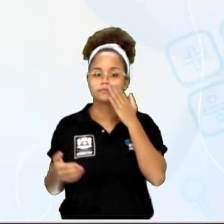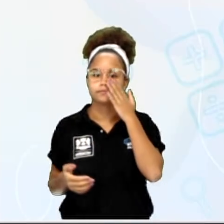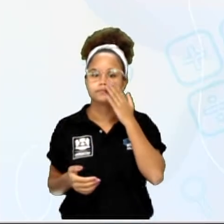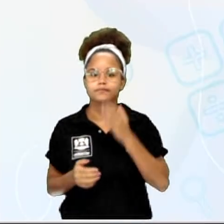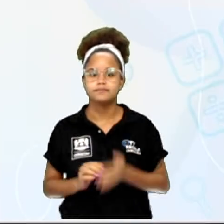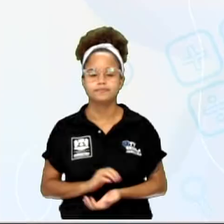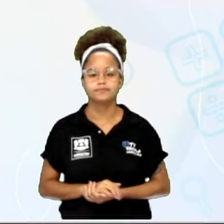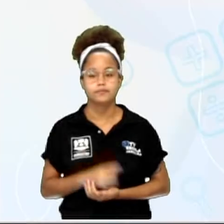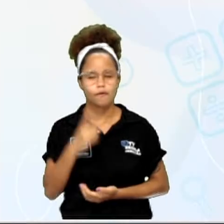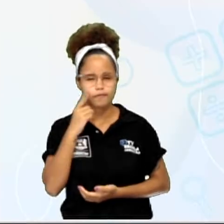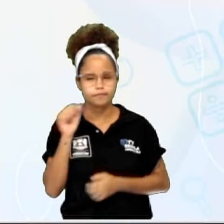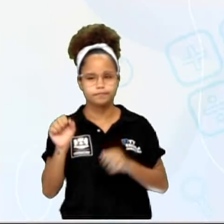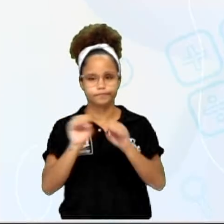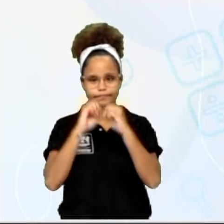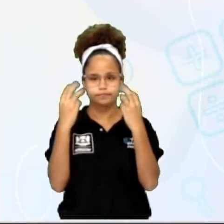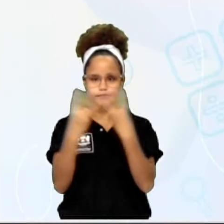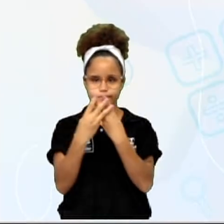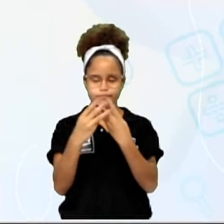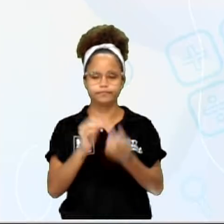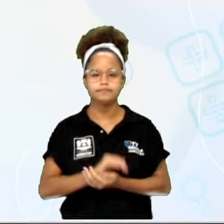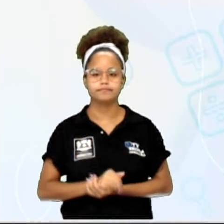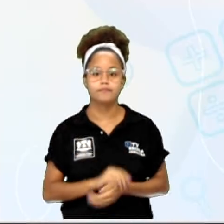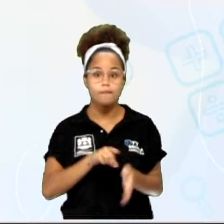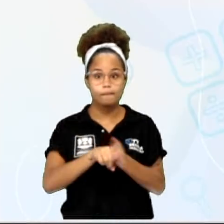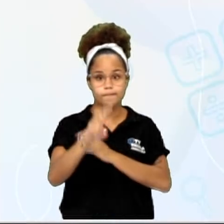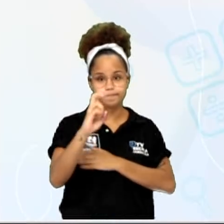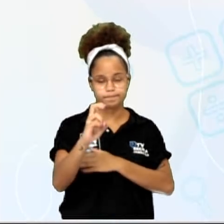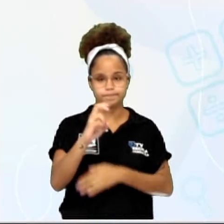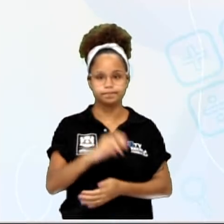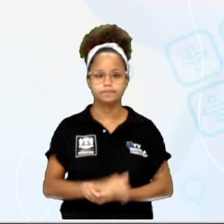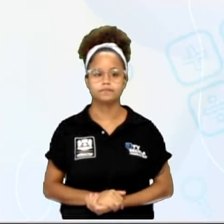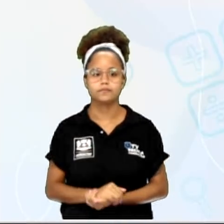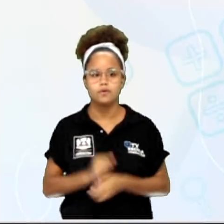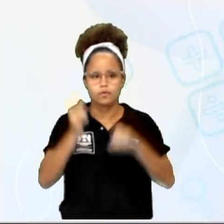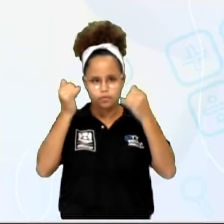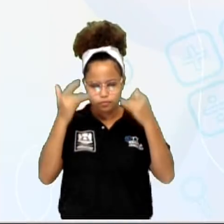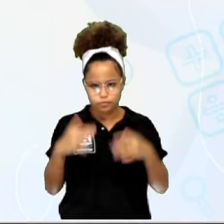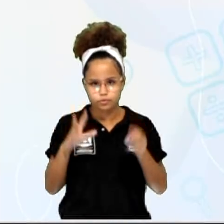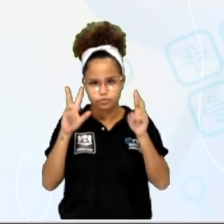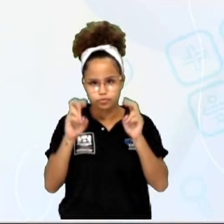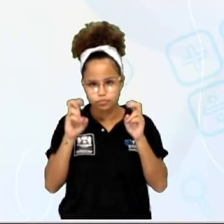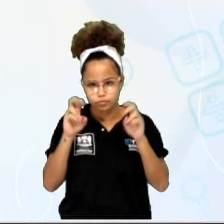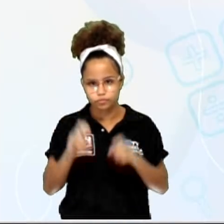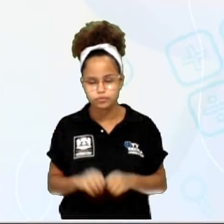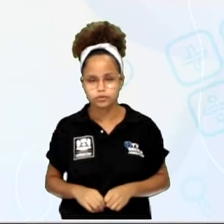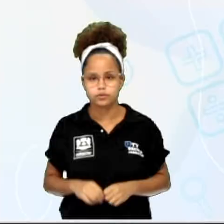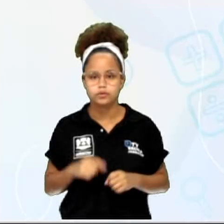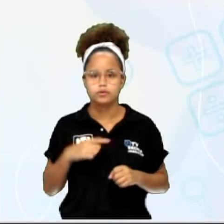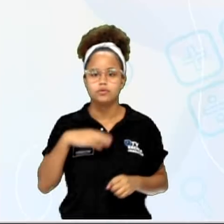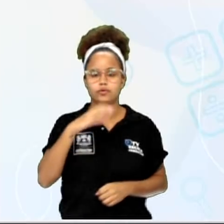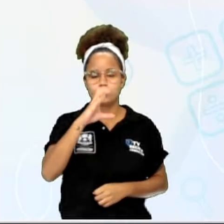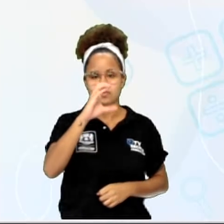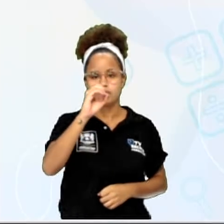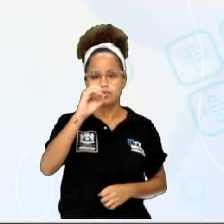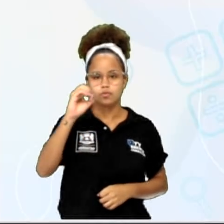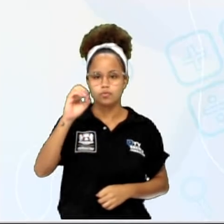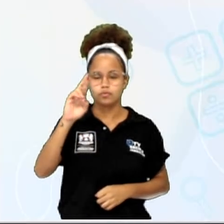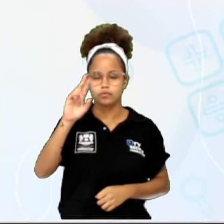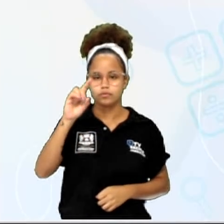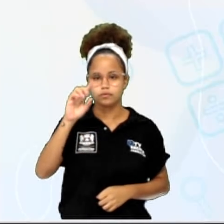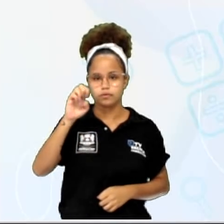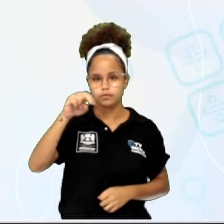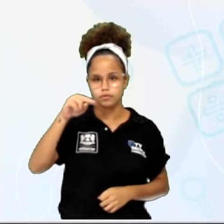foca no slide. Questão 5. No que diz respeito às conjunções coordenativas grifadas nos